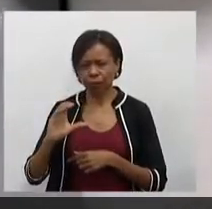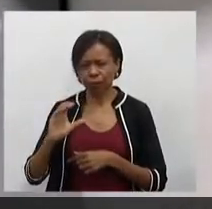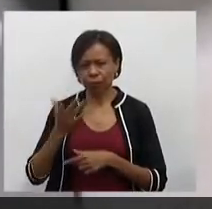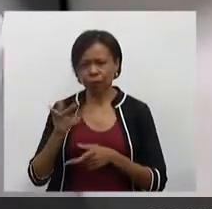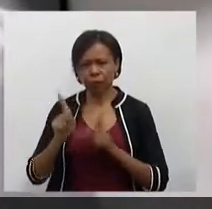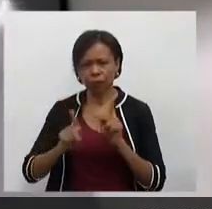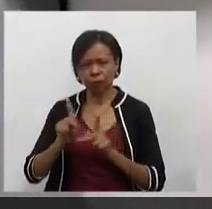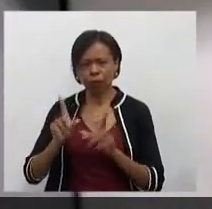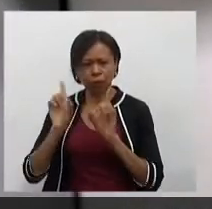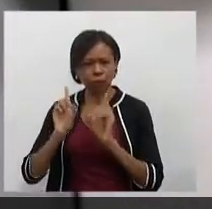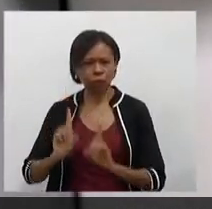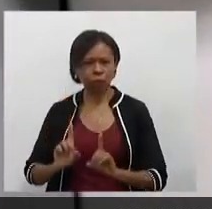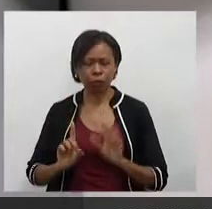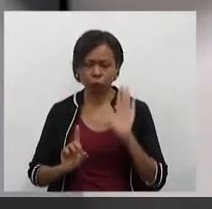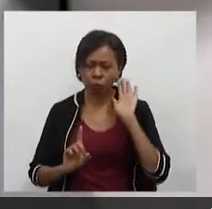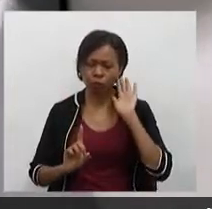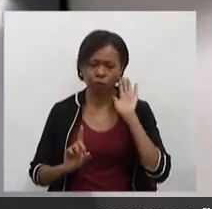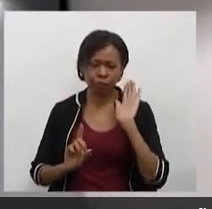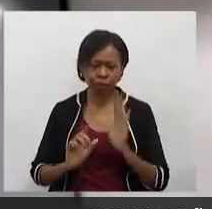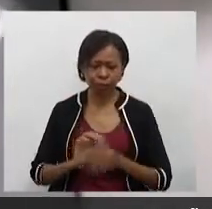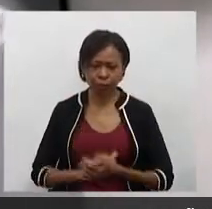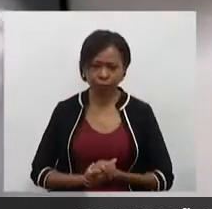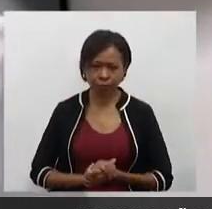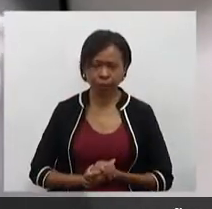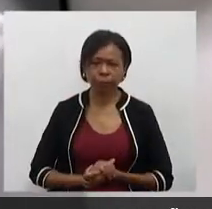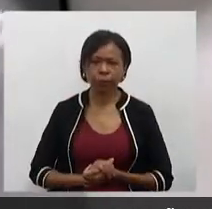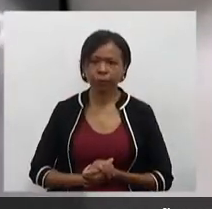Nacional de Entidades de Deficientes Físicos no Brasil,